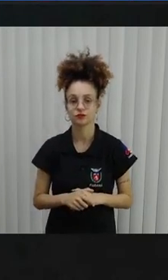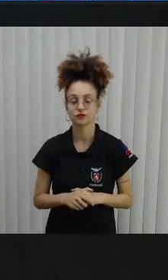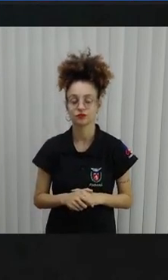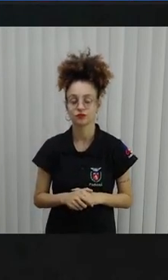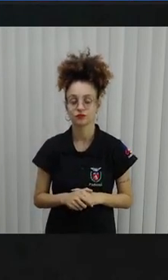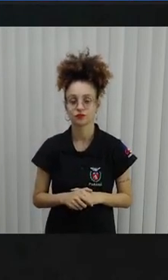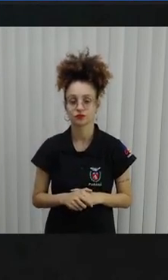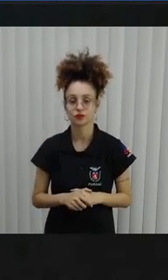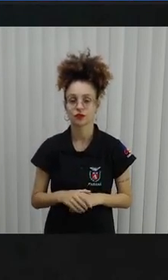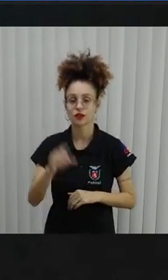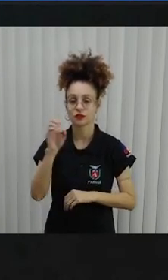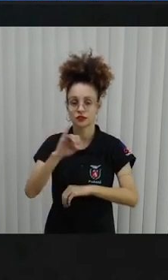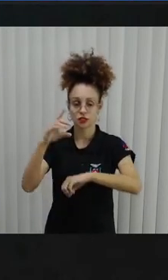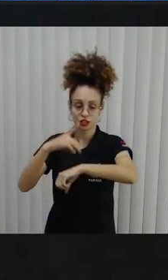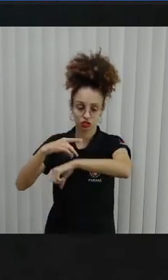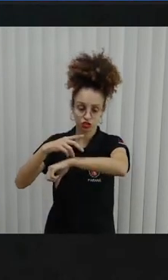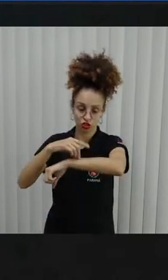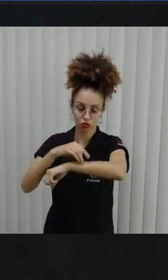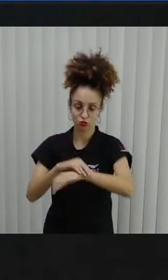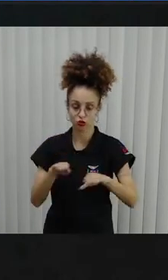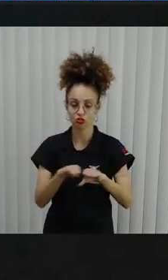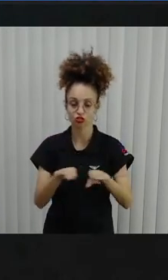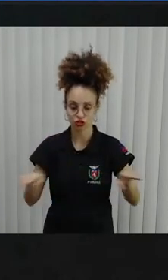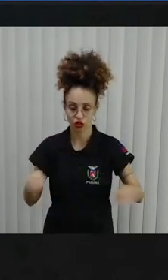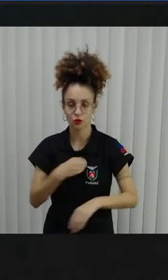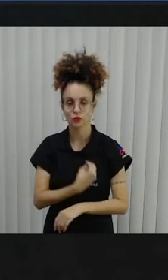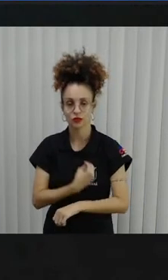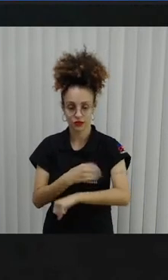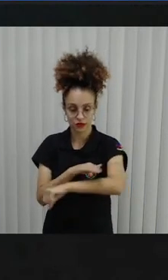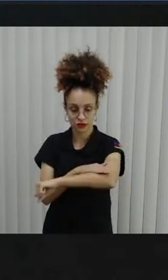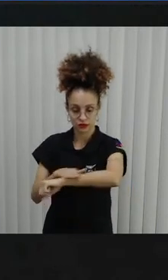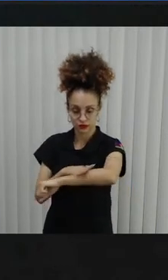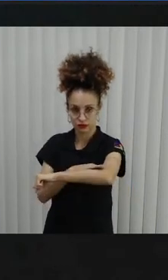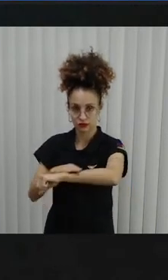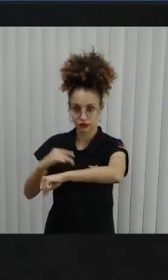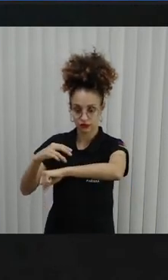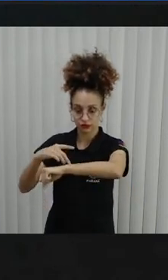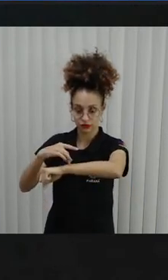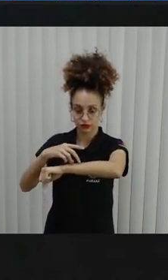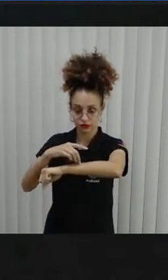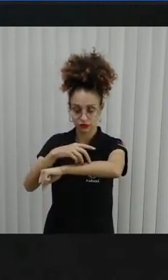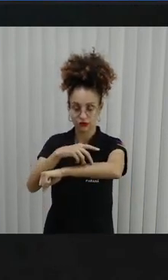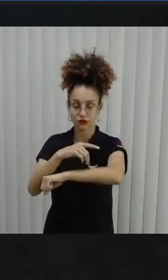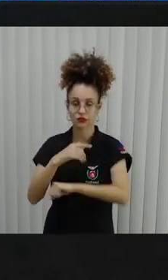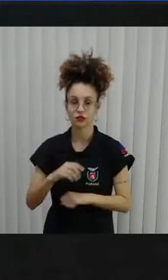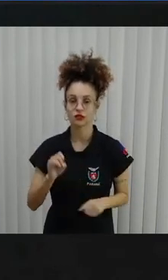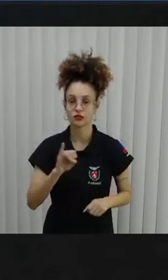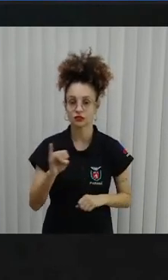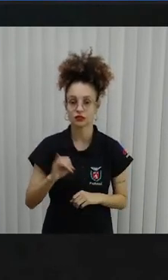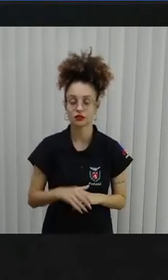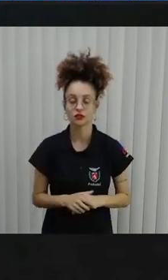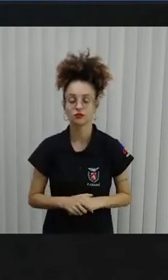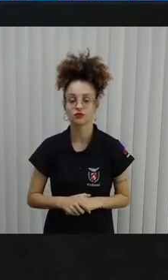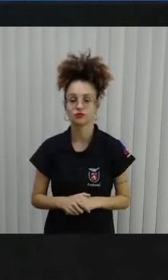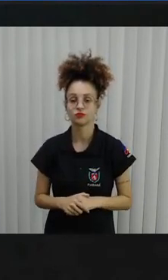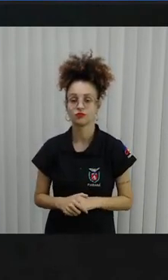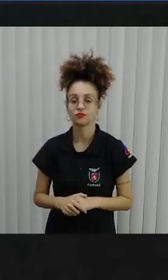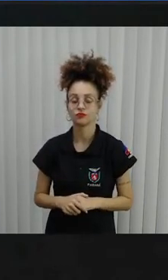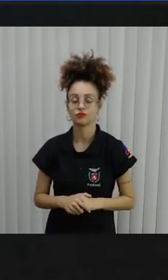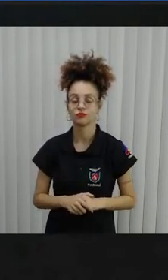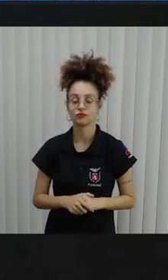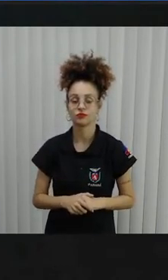o Dino estiver tocando no chão, então aqui em sensores, se ele estiver tocando no